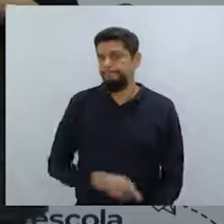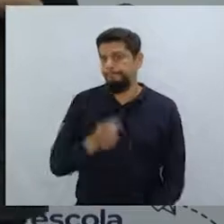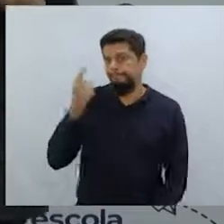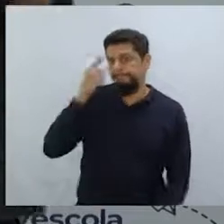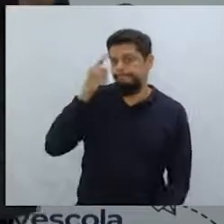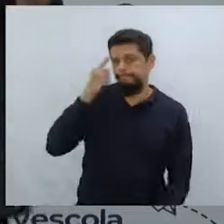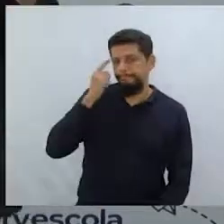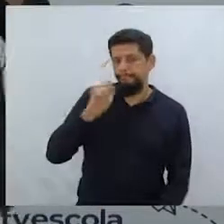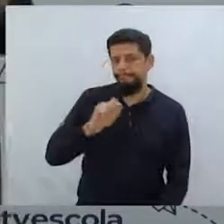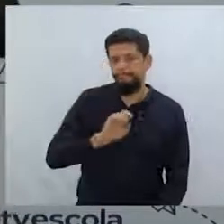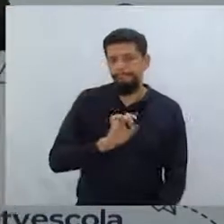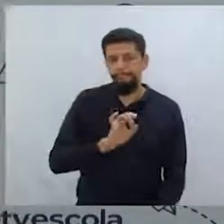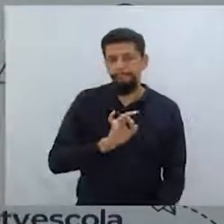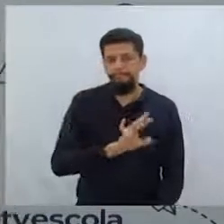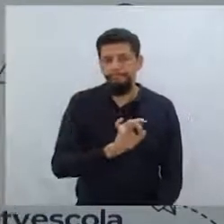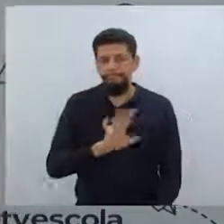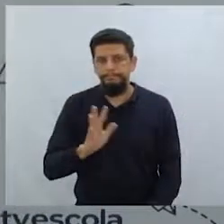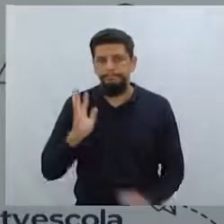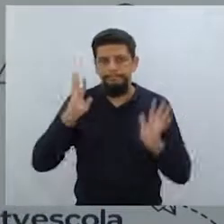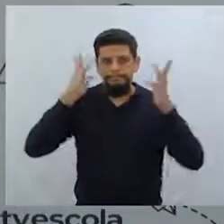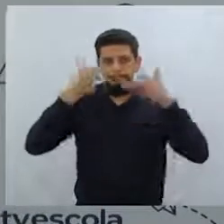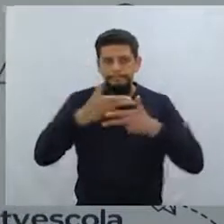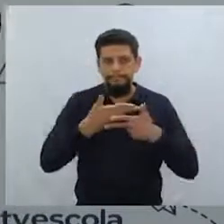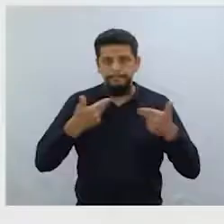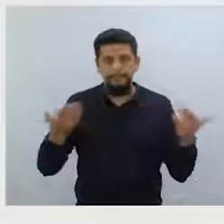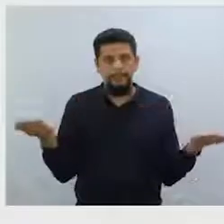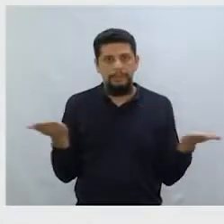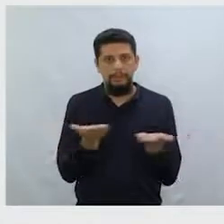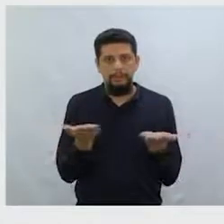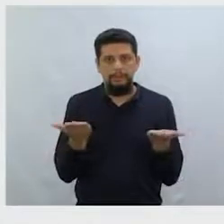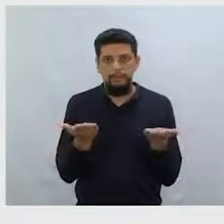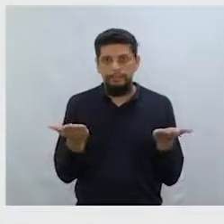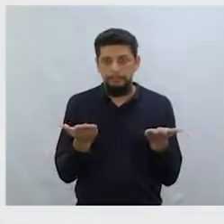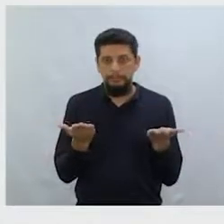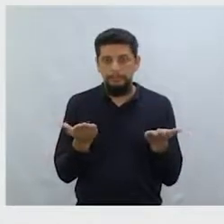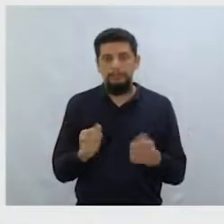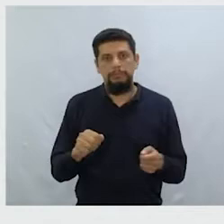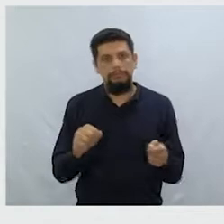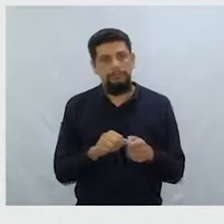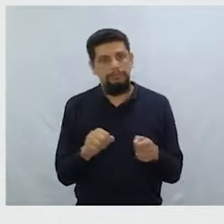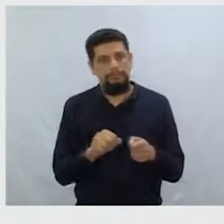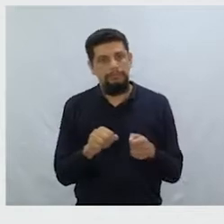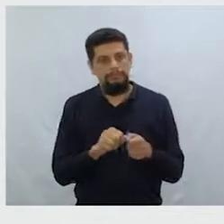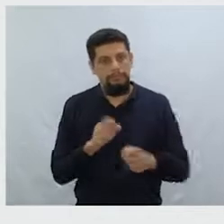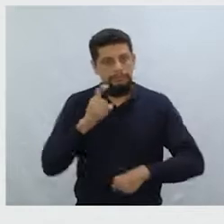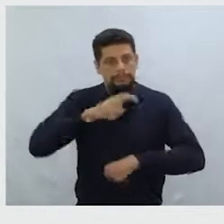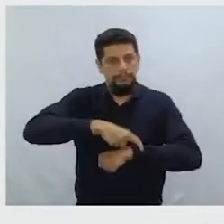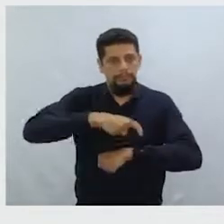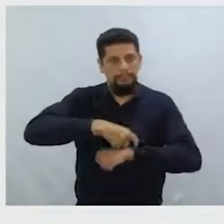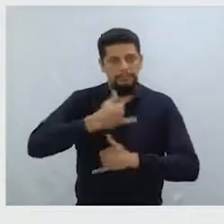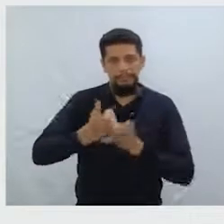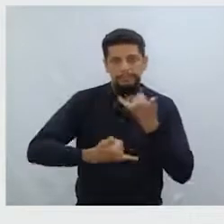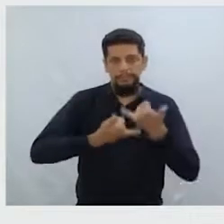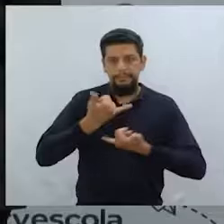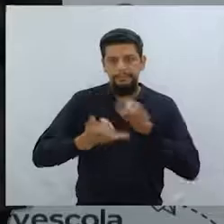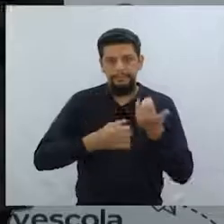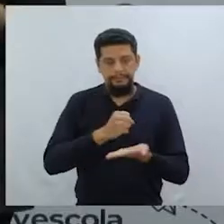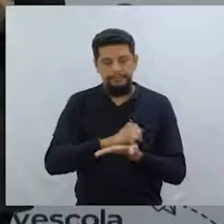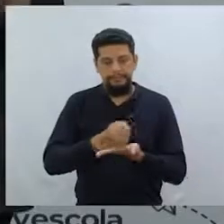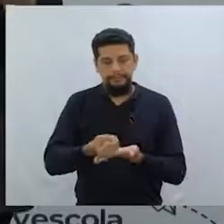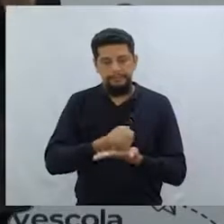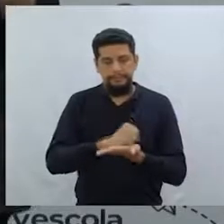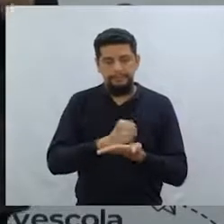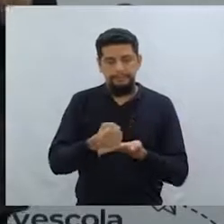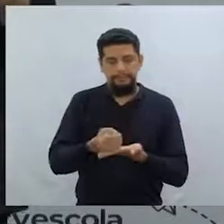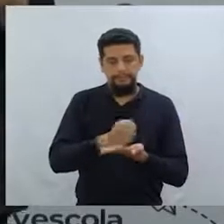gráficos, pensando nos animais de estimação. E agora, para finalizar, fizemos o Hora de Brincar, com